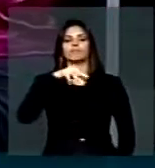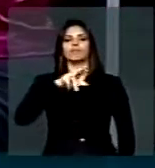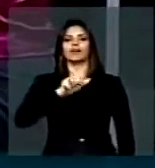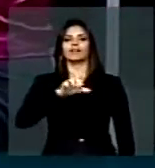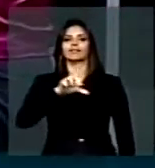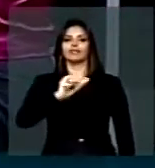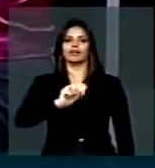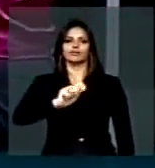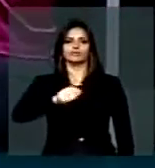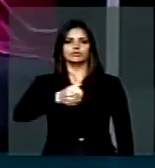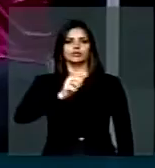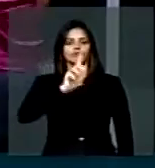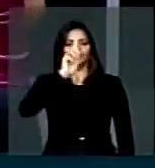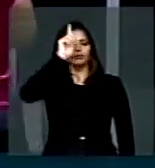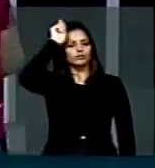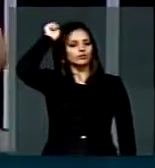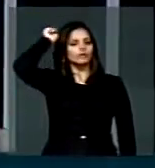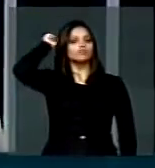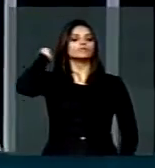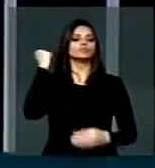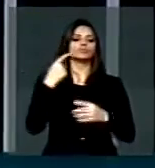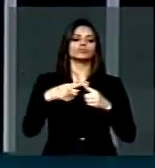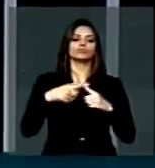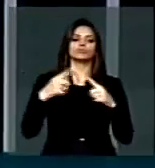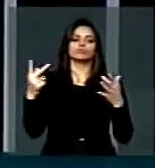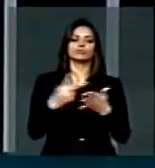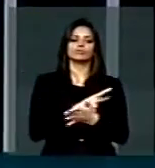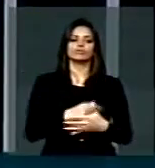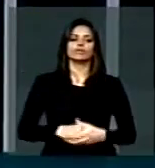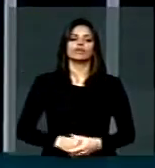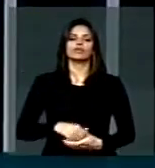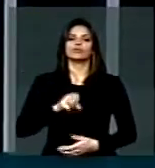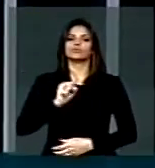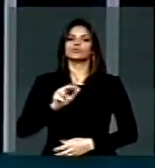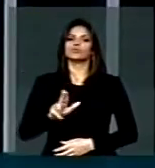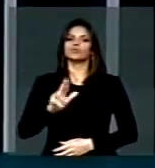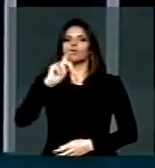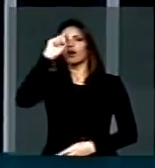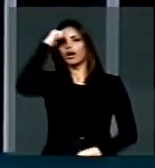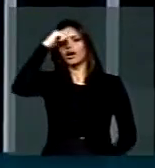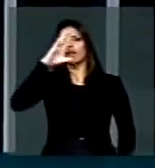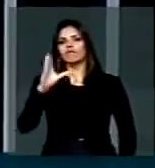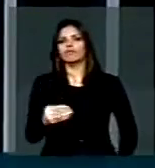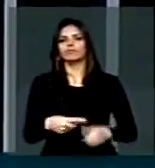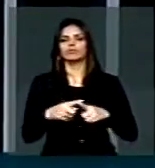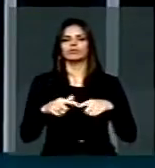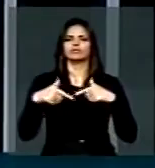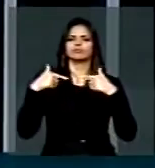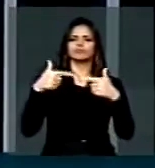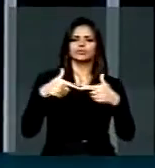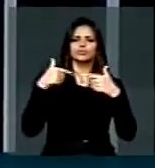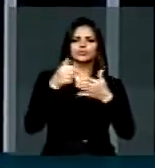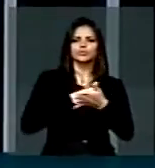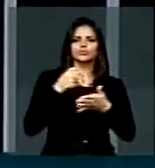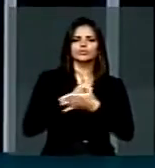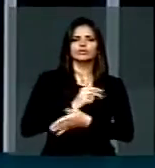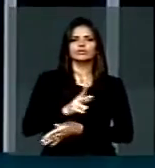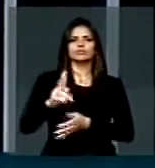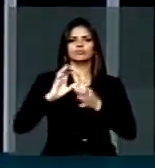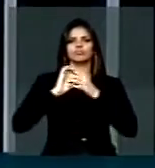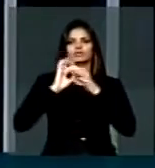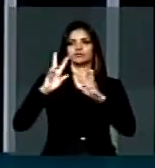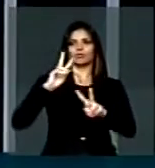estava condicionada à liberdade dos negros sul-africanos. Por sua incansável luta, quando saiu da prisão